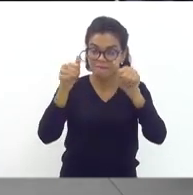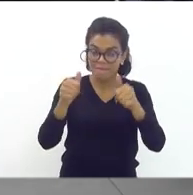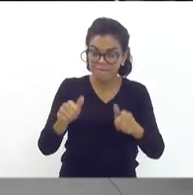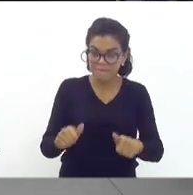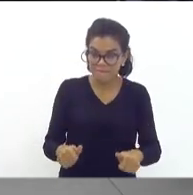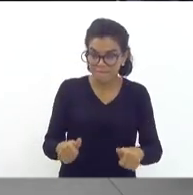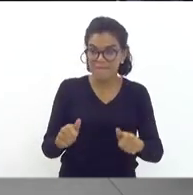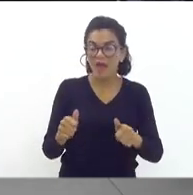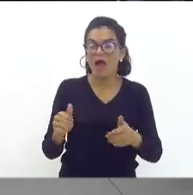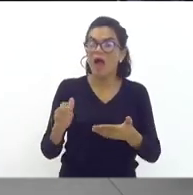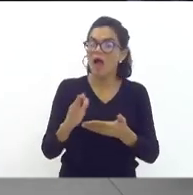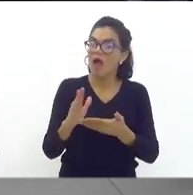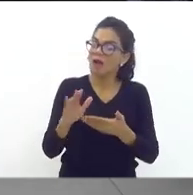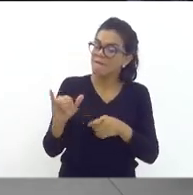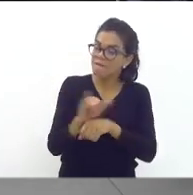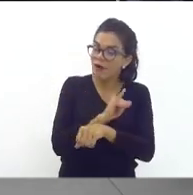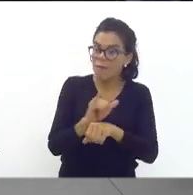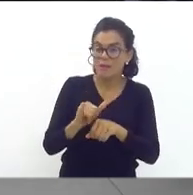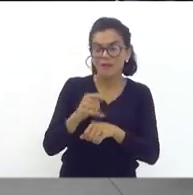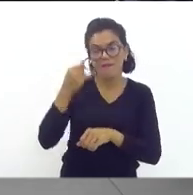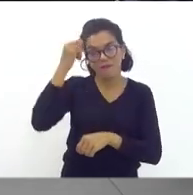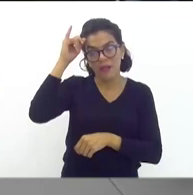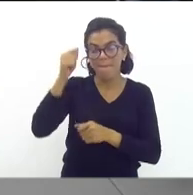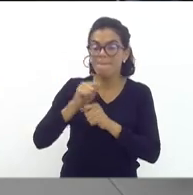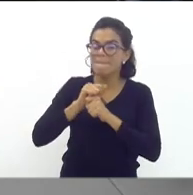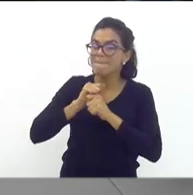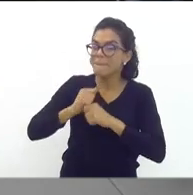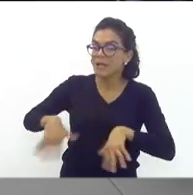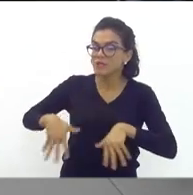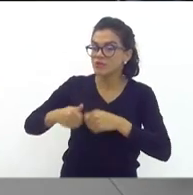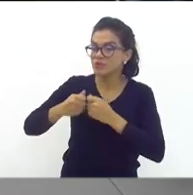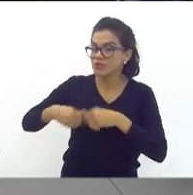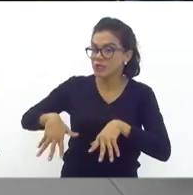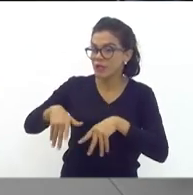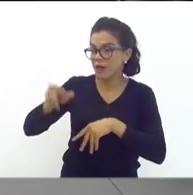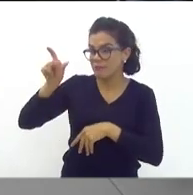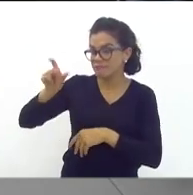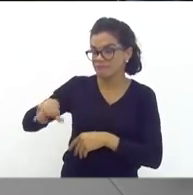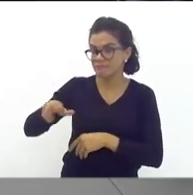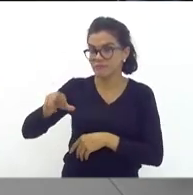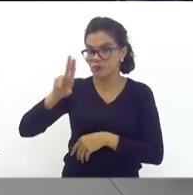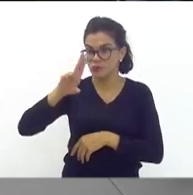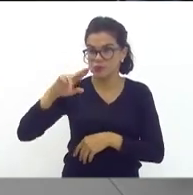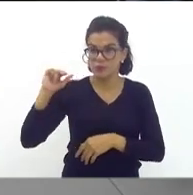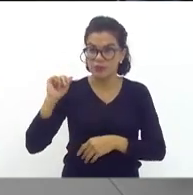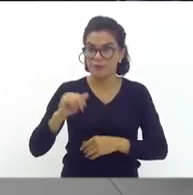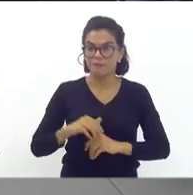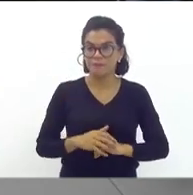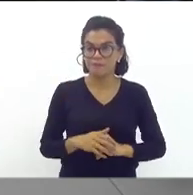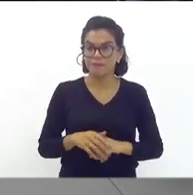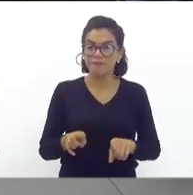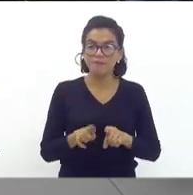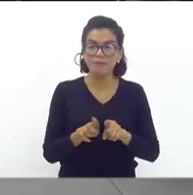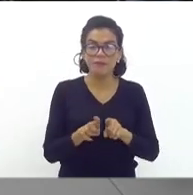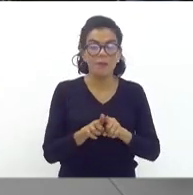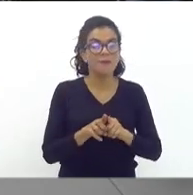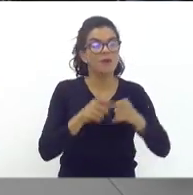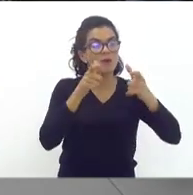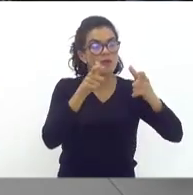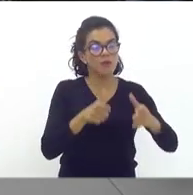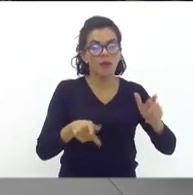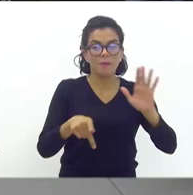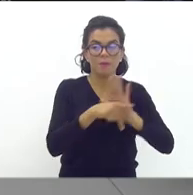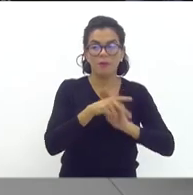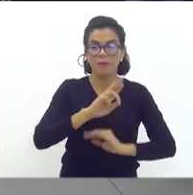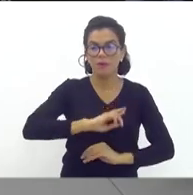não prejudique o usuário da mesma forma os tempos religiosos estavam sendo